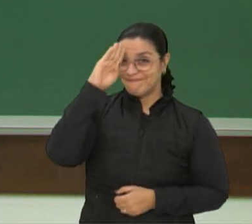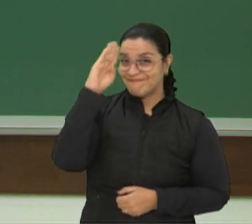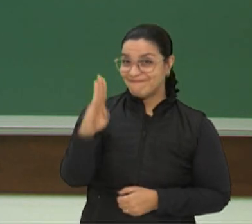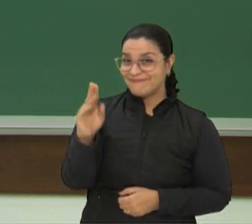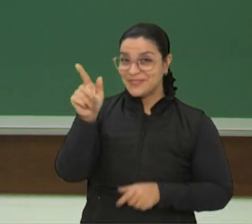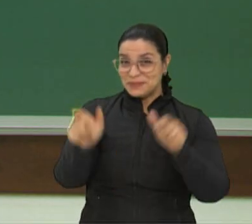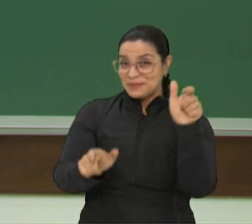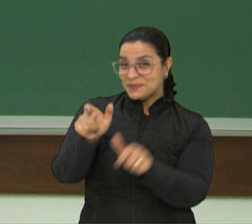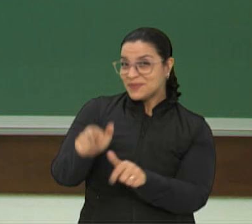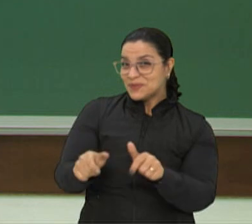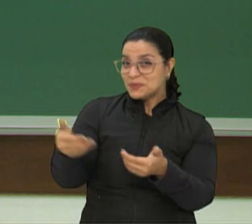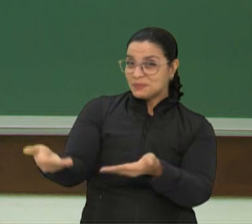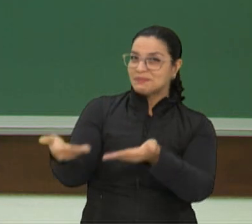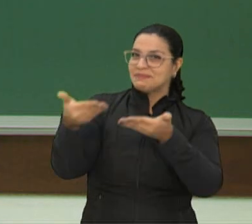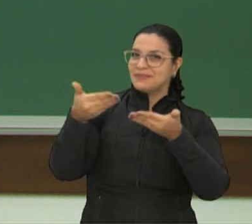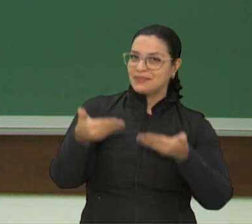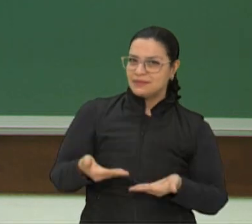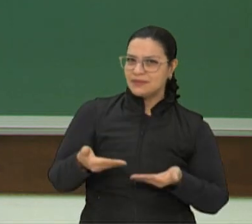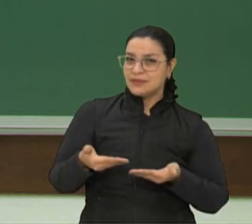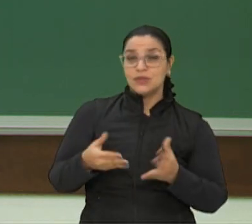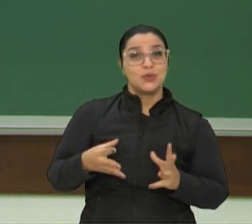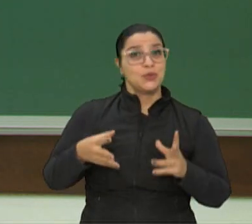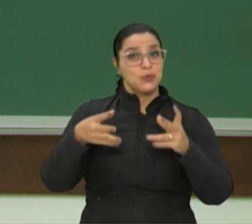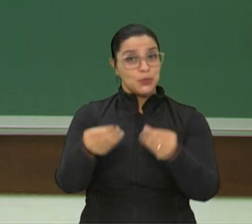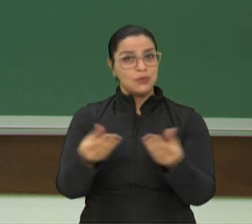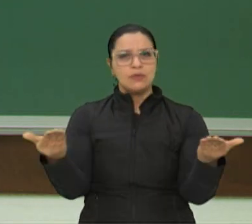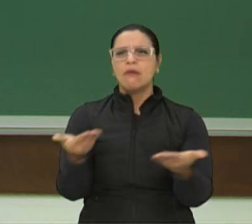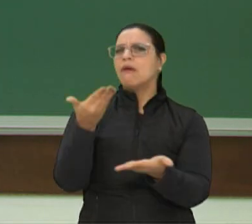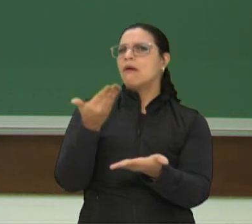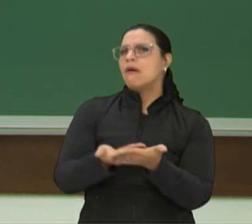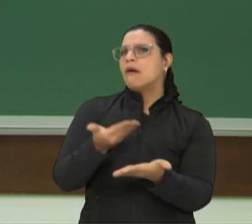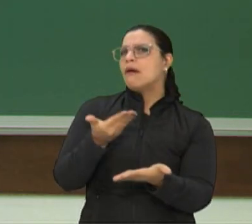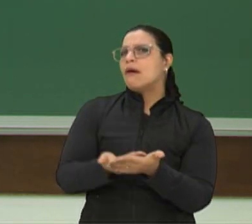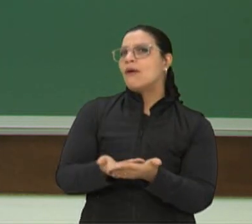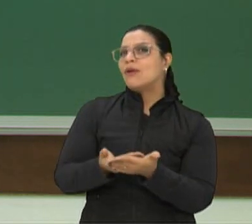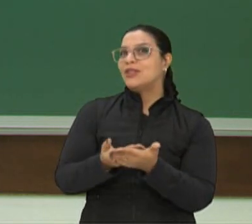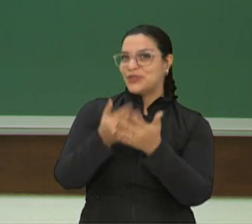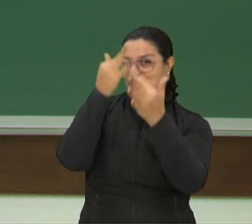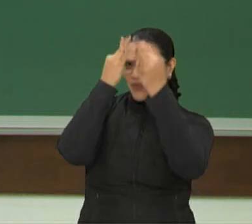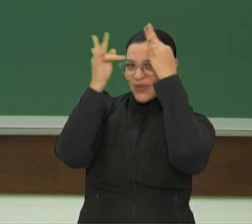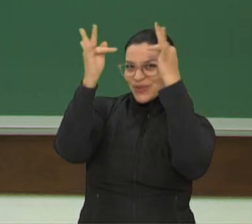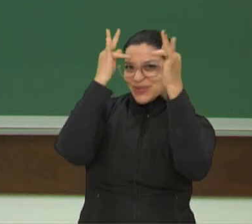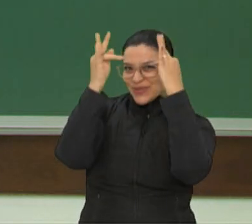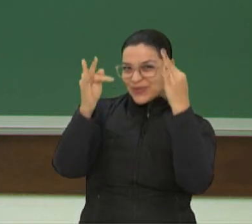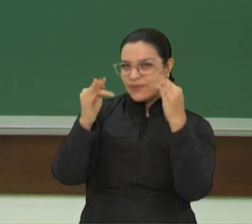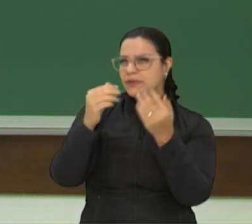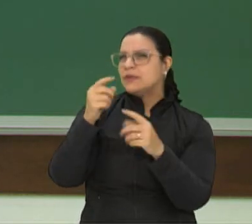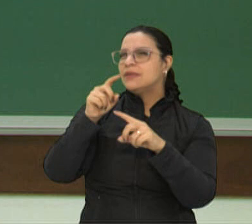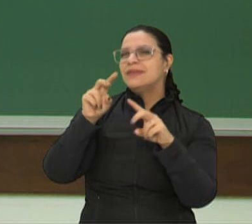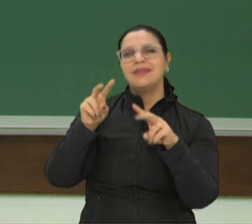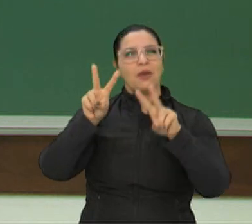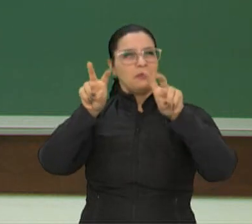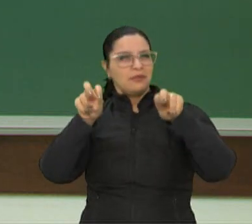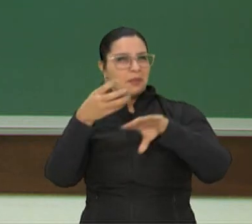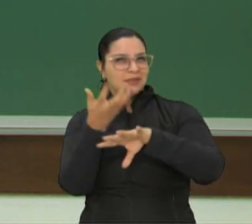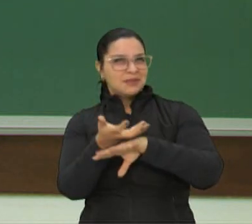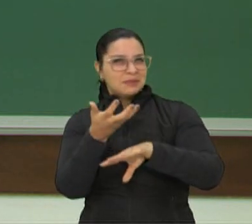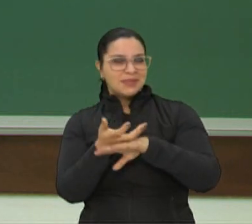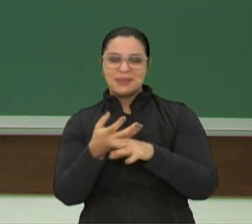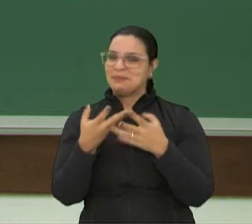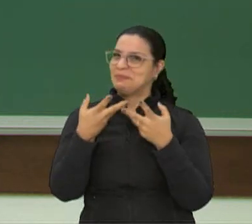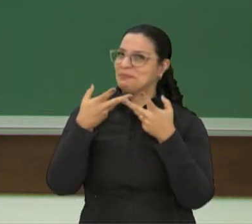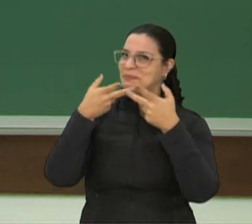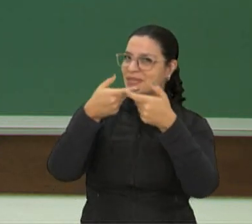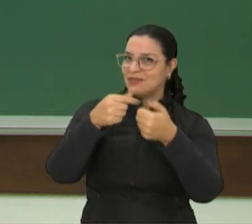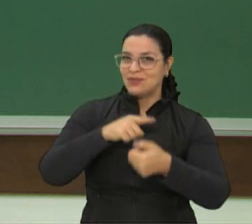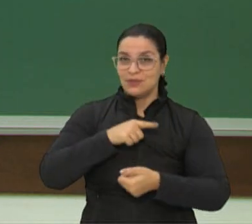Olá, pessoas! Bem-vindos, bem-vindas a mais uma aula de filosofia, essa matéria maravilhosa que nós temos,